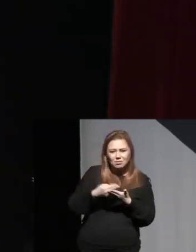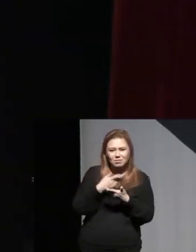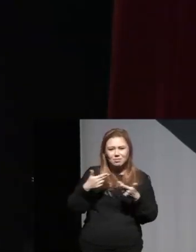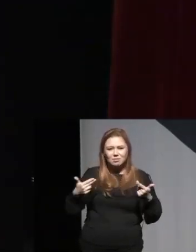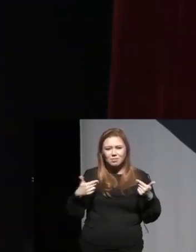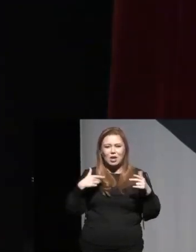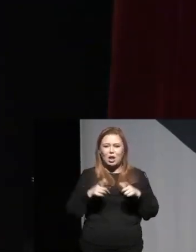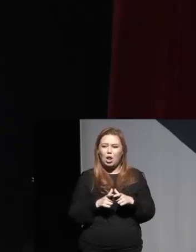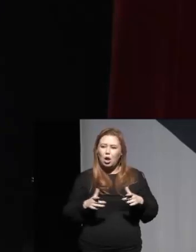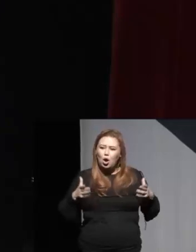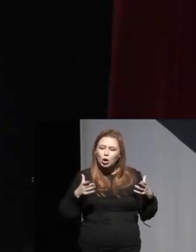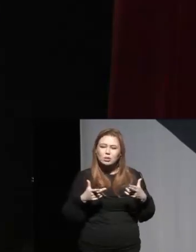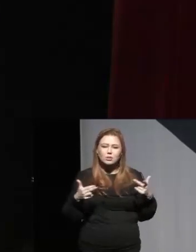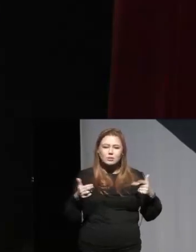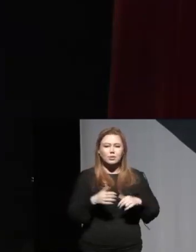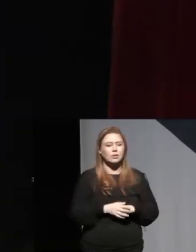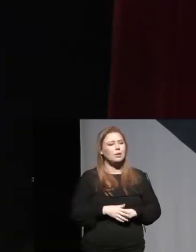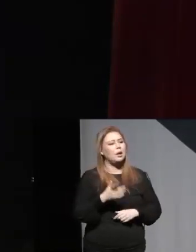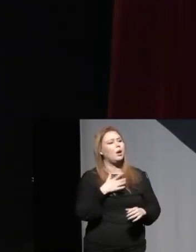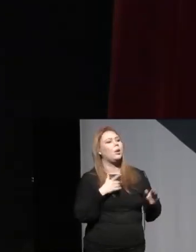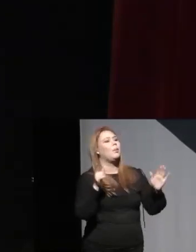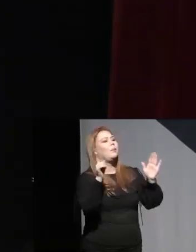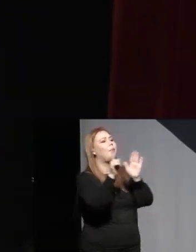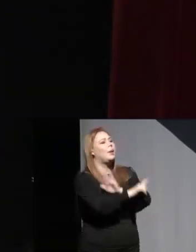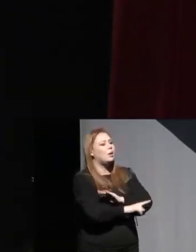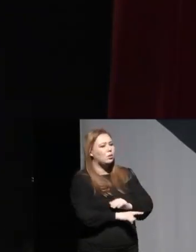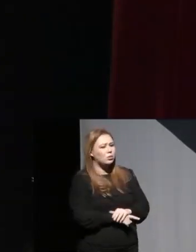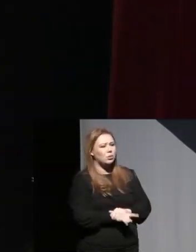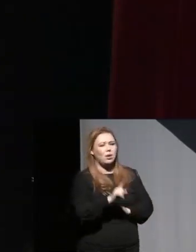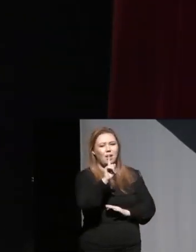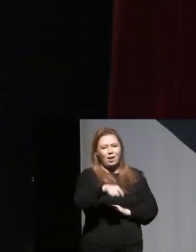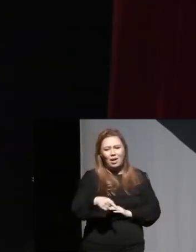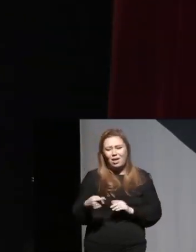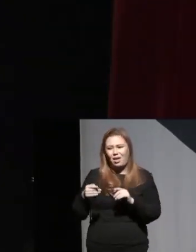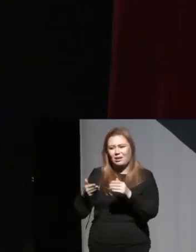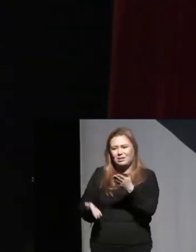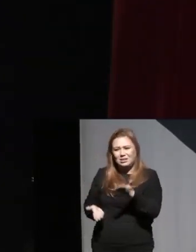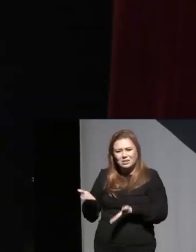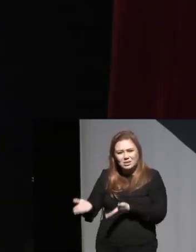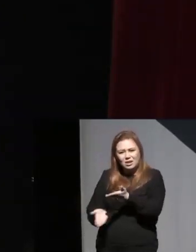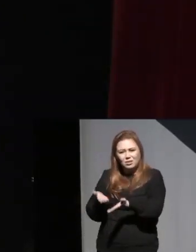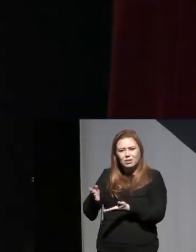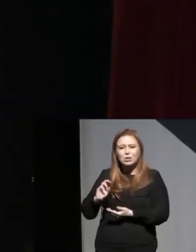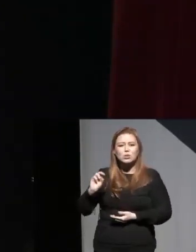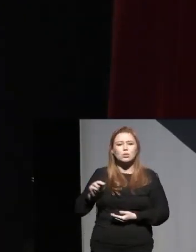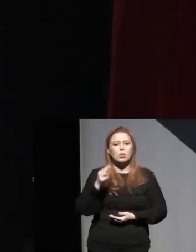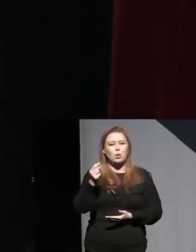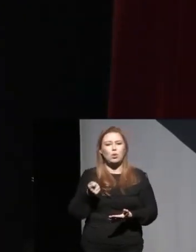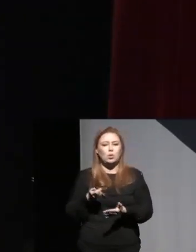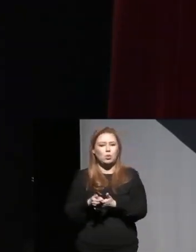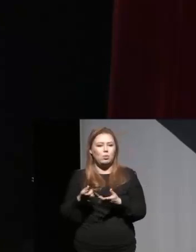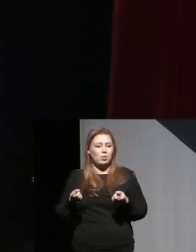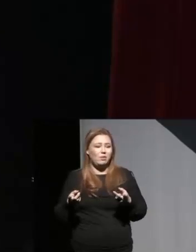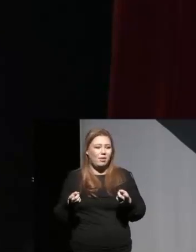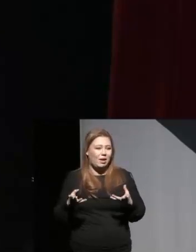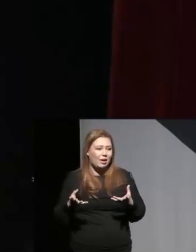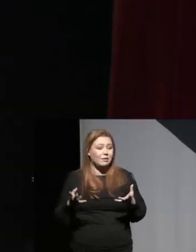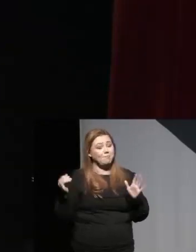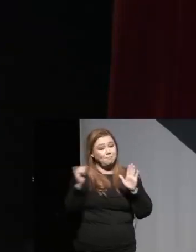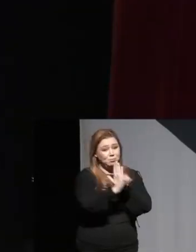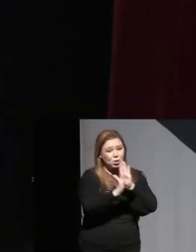desse tipo. E aí a pergunta que se coloca é uma prestação de serviço ou uma compra e venda? Novamente, a tributação